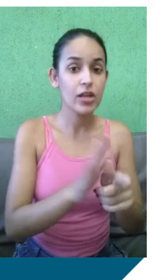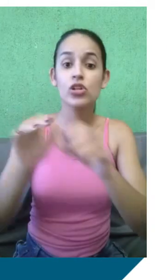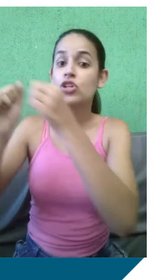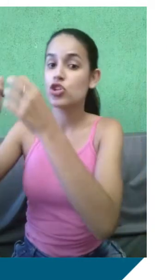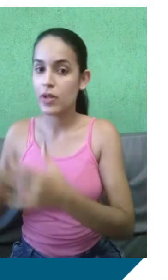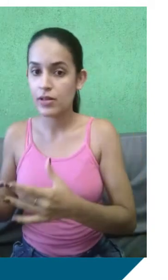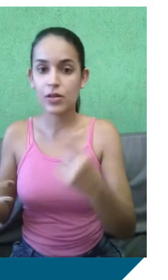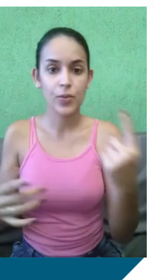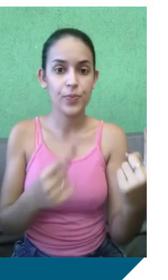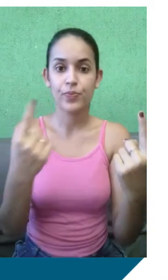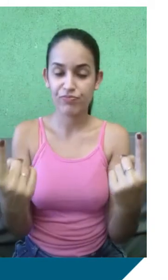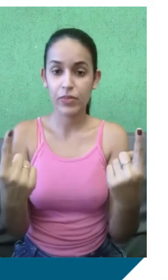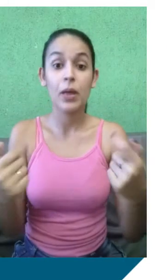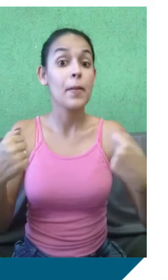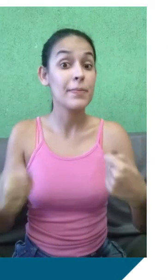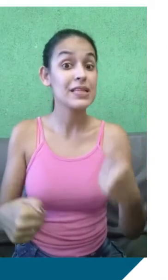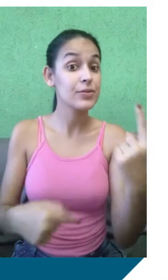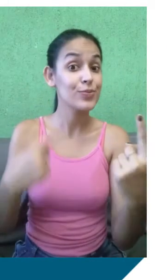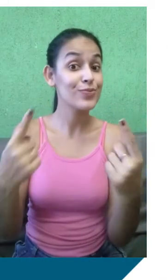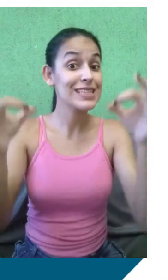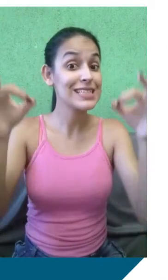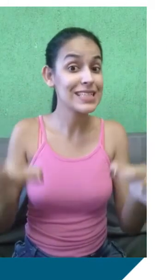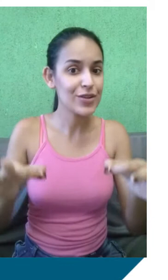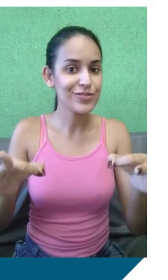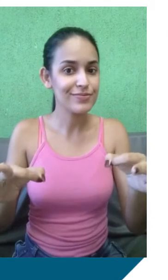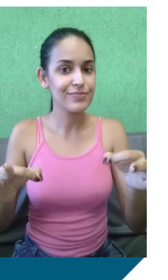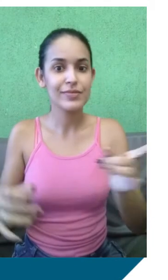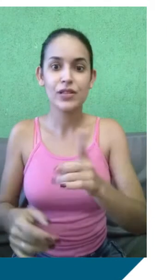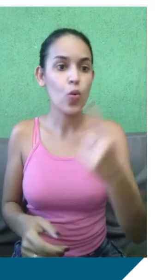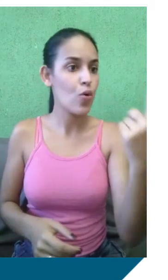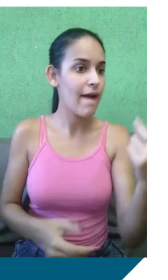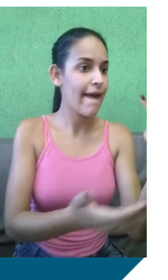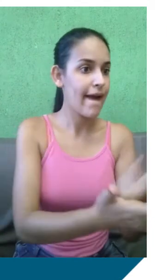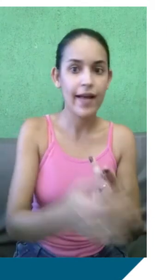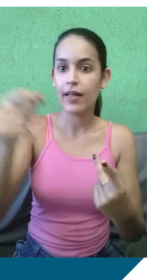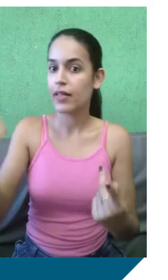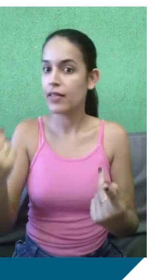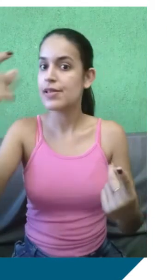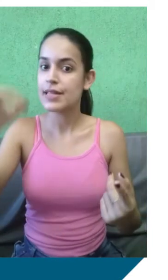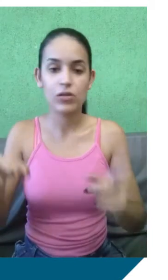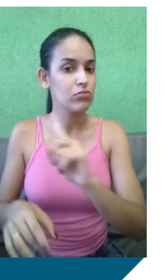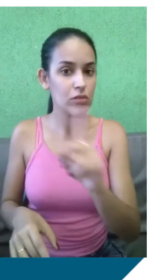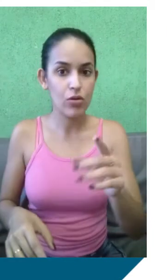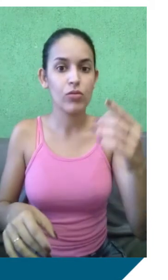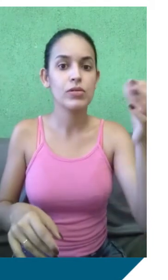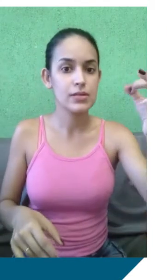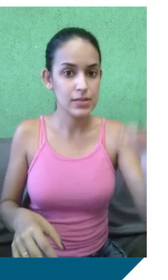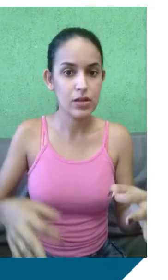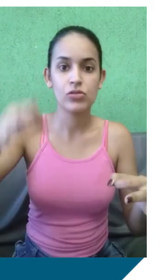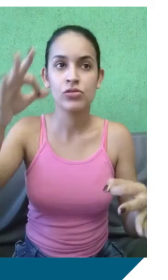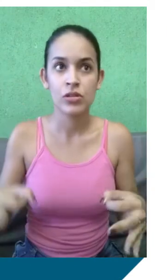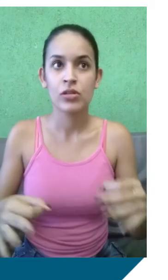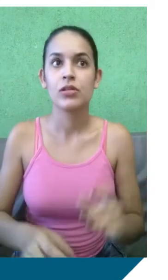será fundamental para a resolução da questão não só a identificação correta do gênero, como também a justificativa